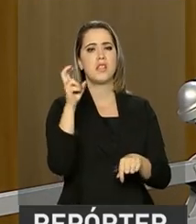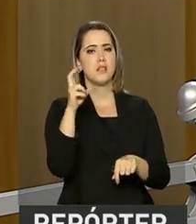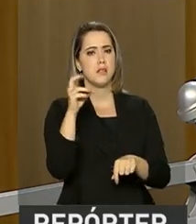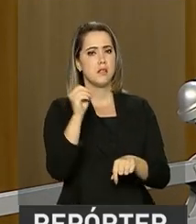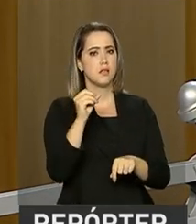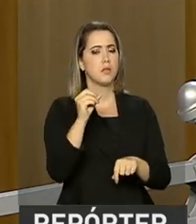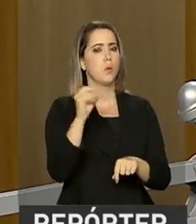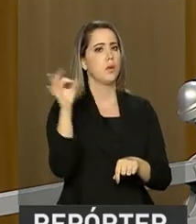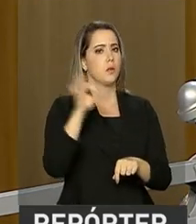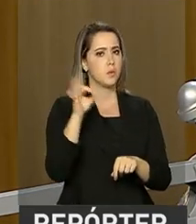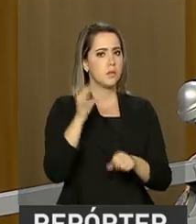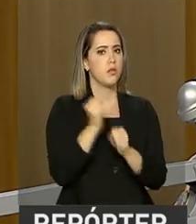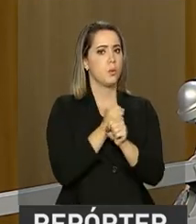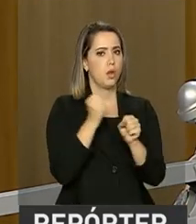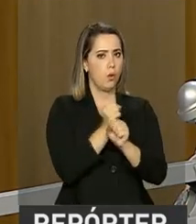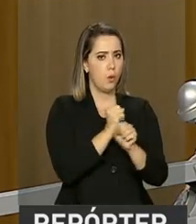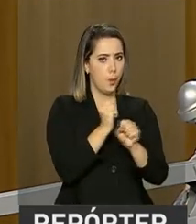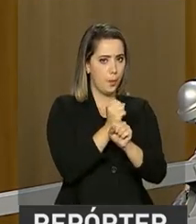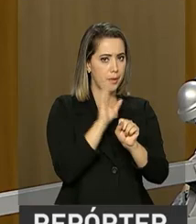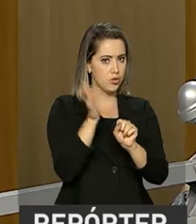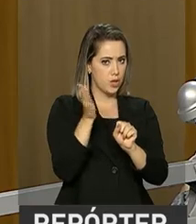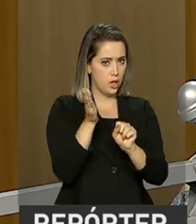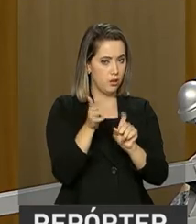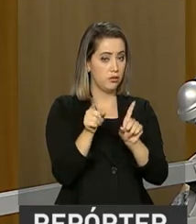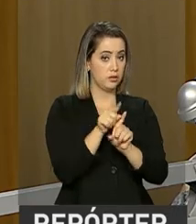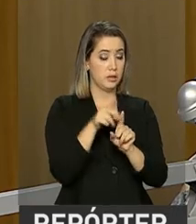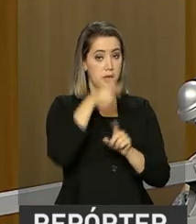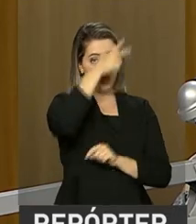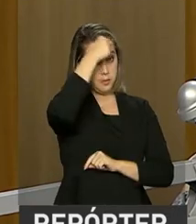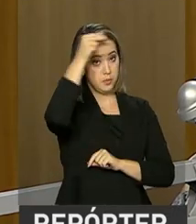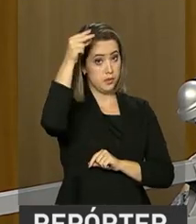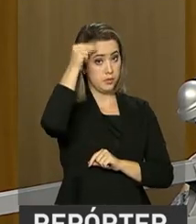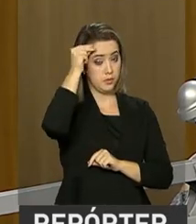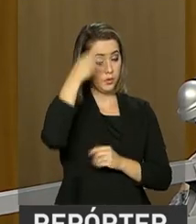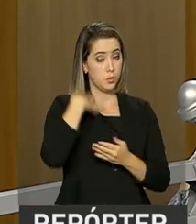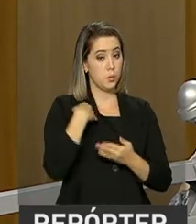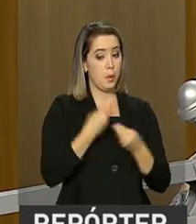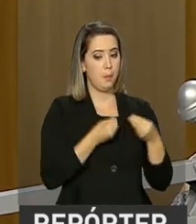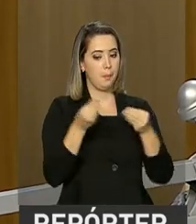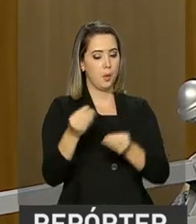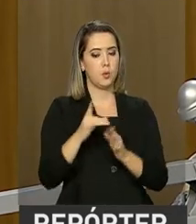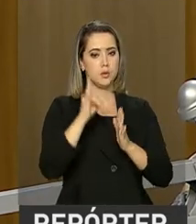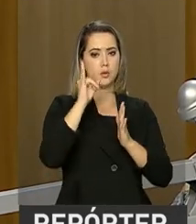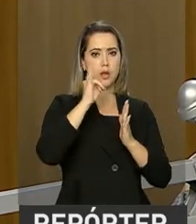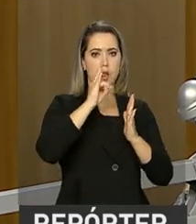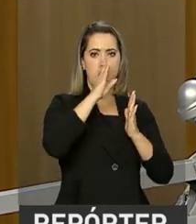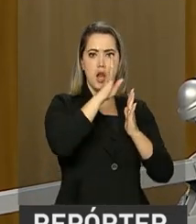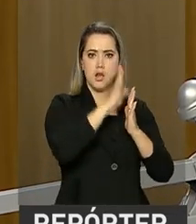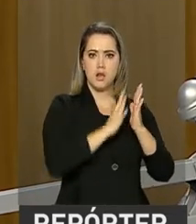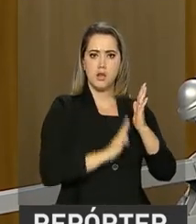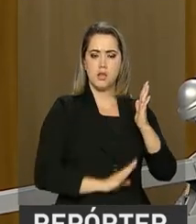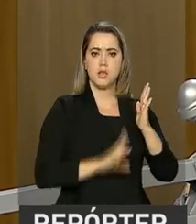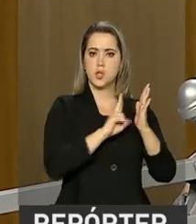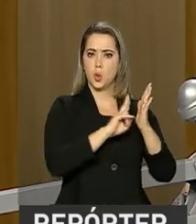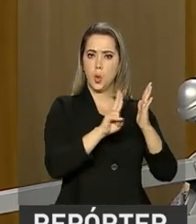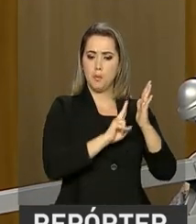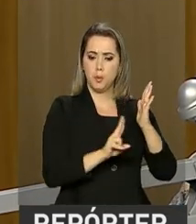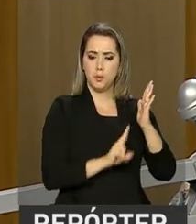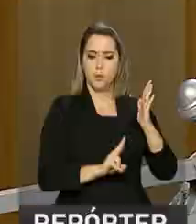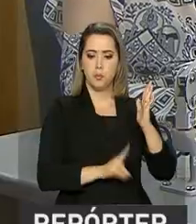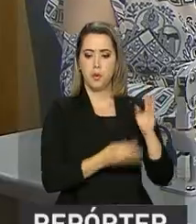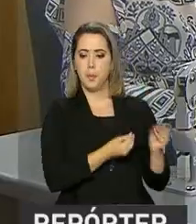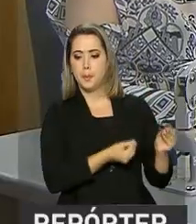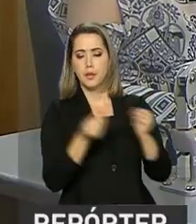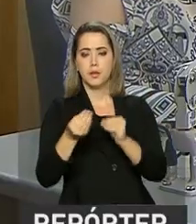de obra, a Prefeitura, ela deve encaminhar a relação dos selecionados à Caixa